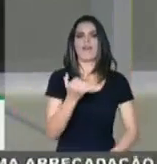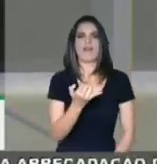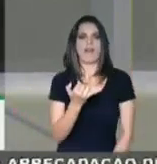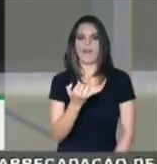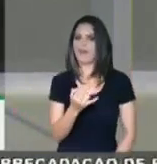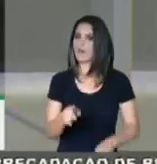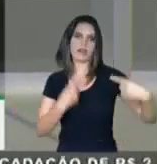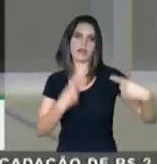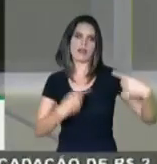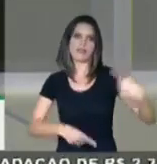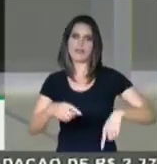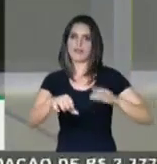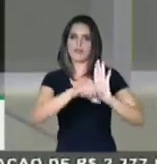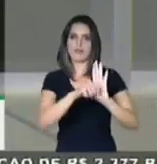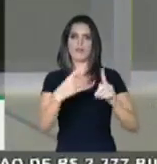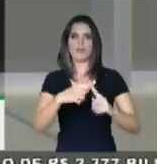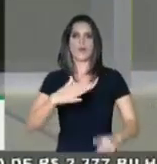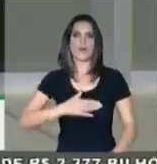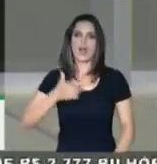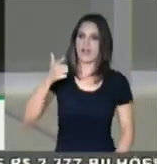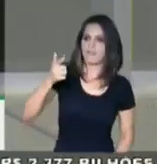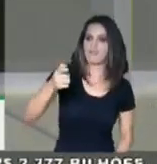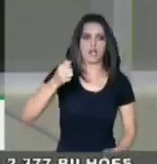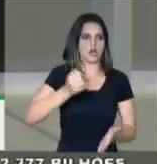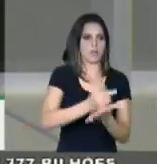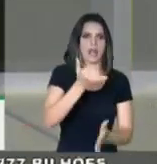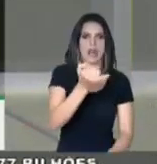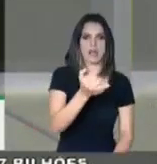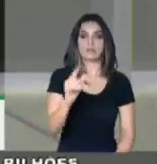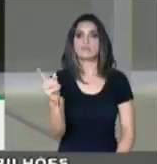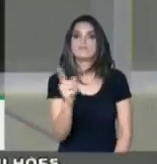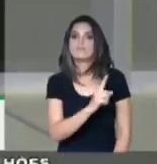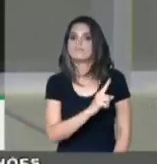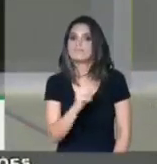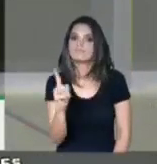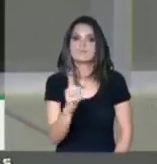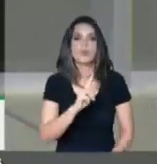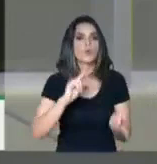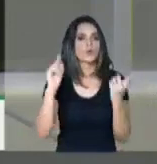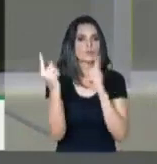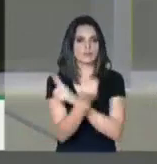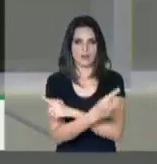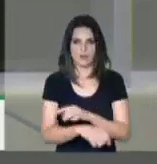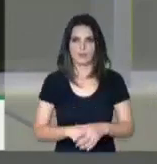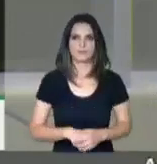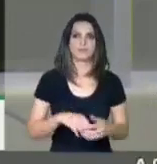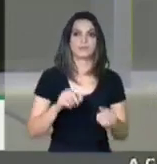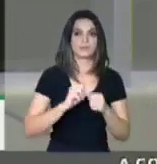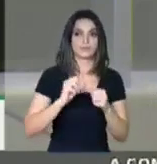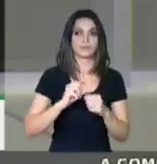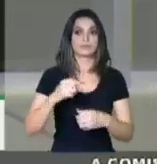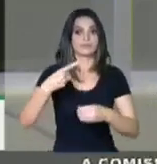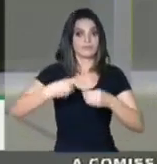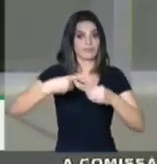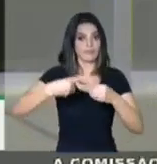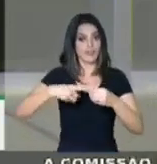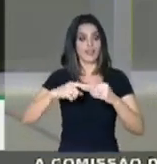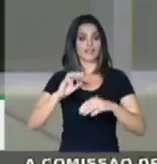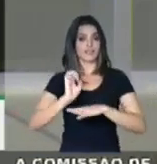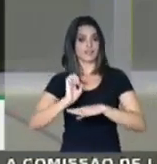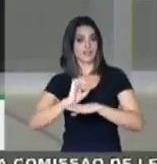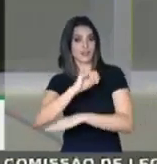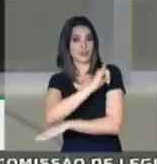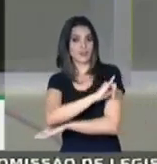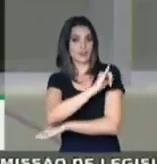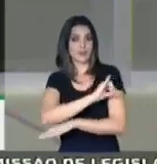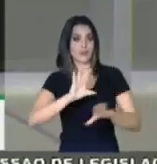eu não fui debater combate a crime porque eu gosto de atirar e porque eu gosto de comprar arma, não. Eu fui fazer porque da cidade que eu venho, do estado que eu venho,